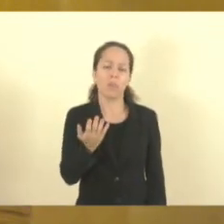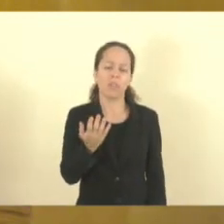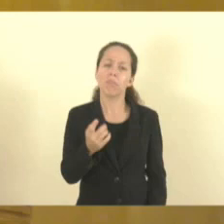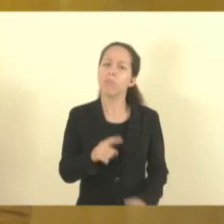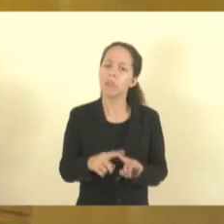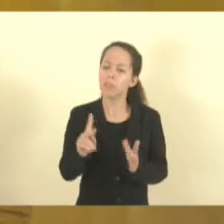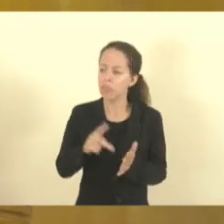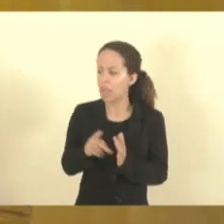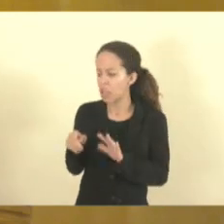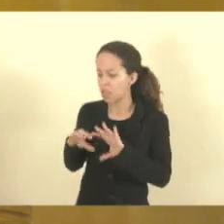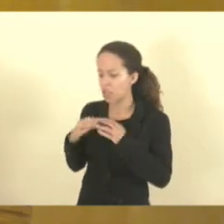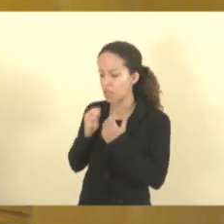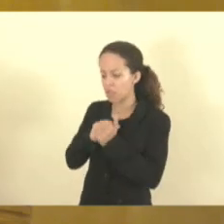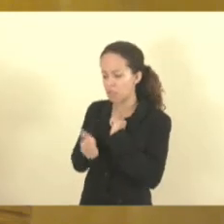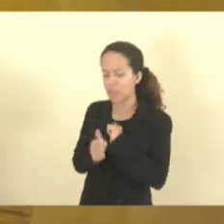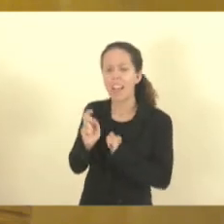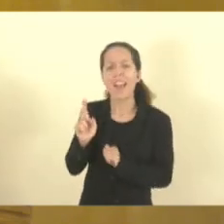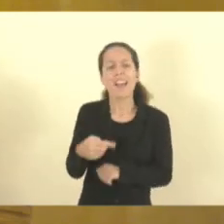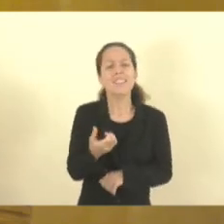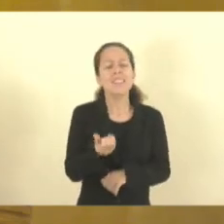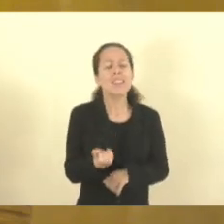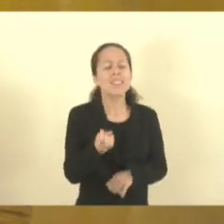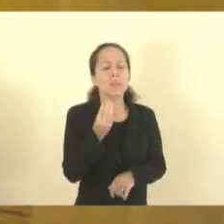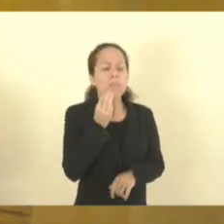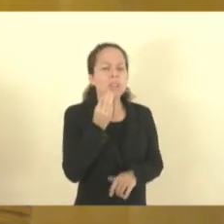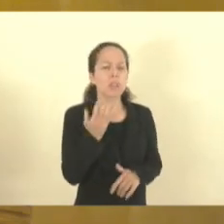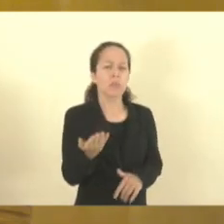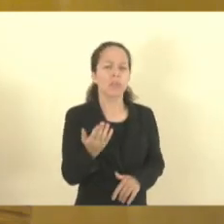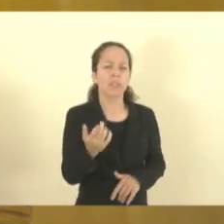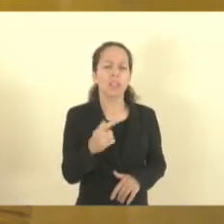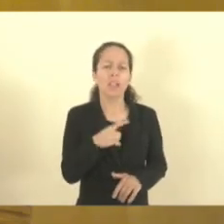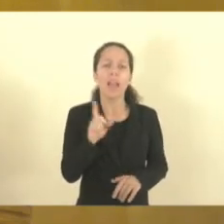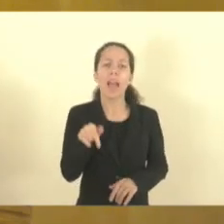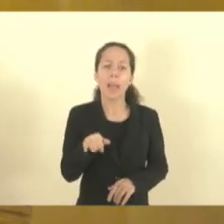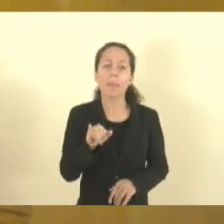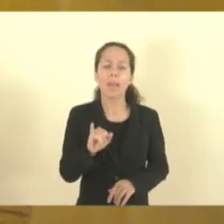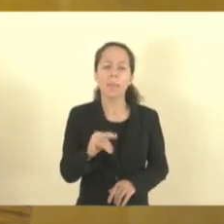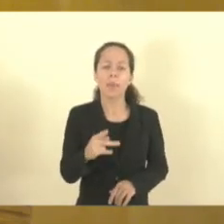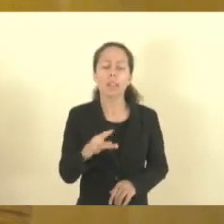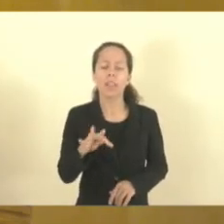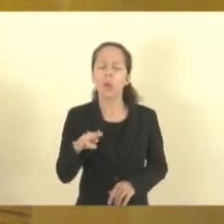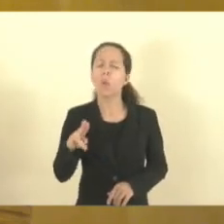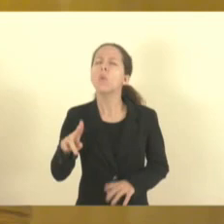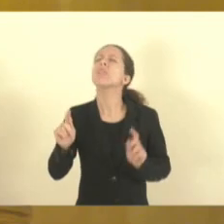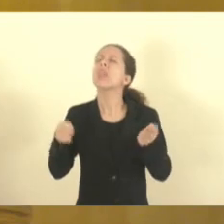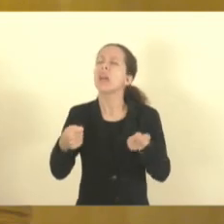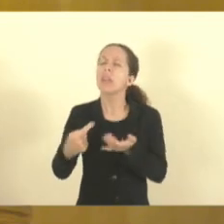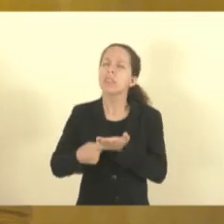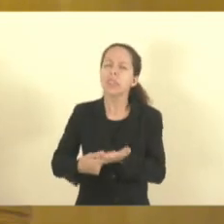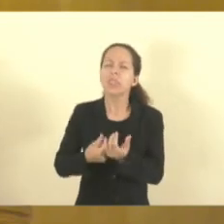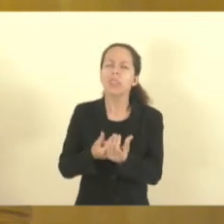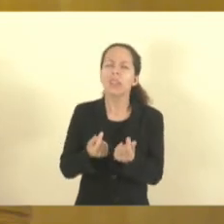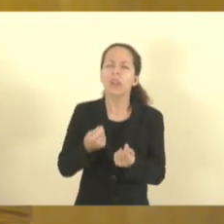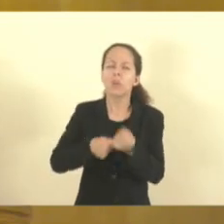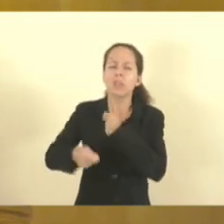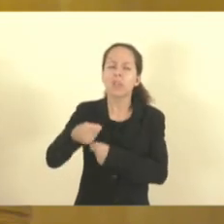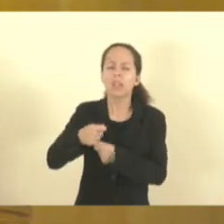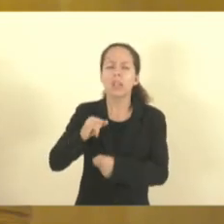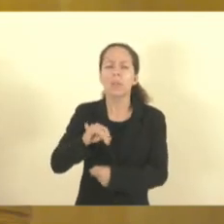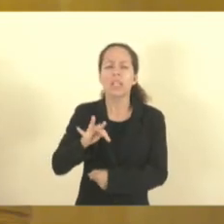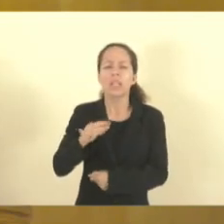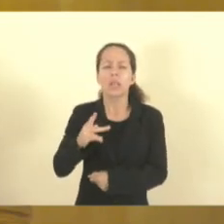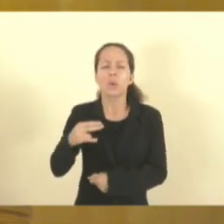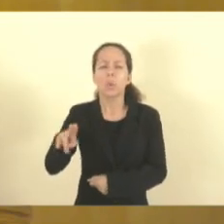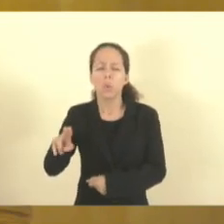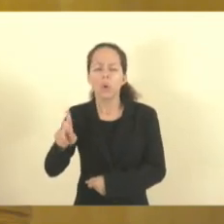da Desportiva é de 6 milhões e é com IPTU, altamente negociável, é IPTU de Cariacica, que pode